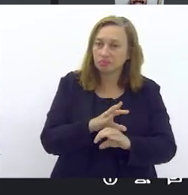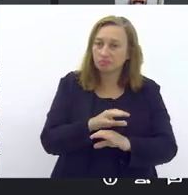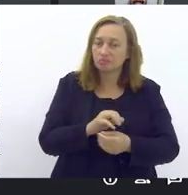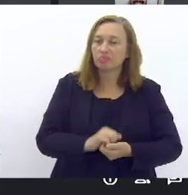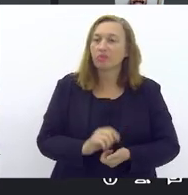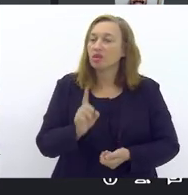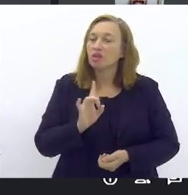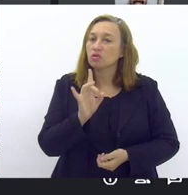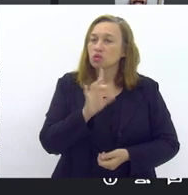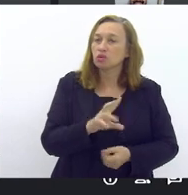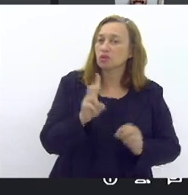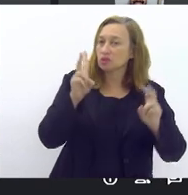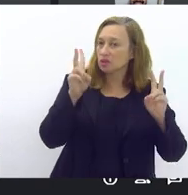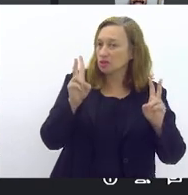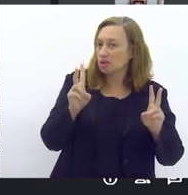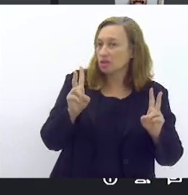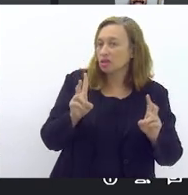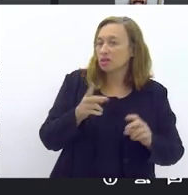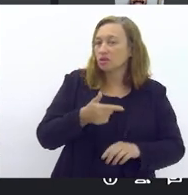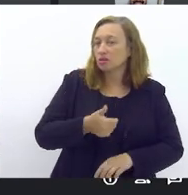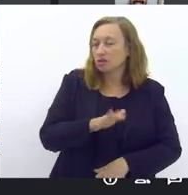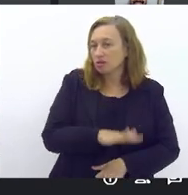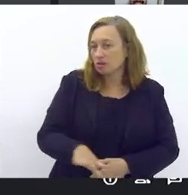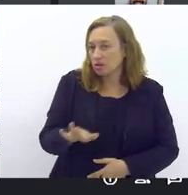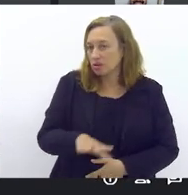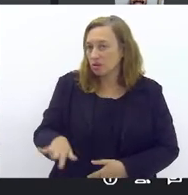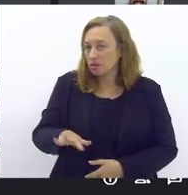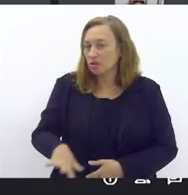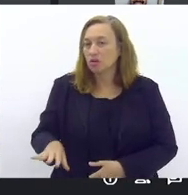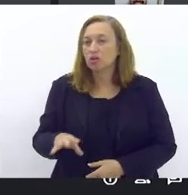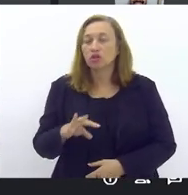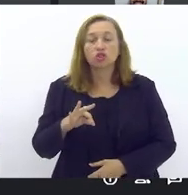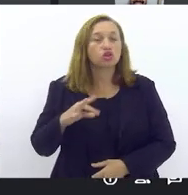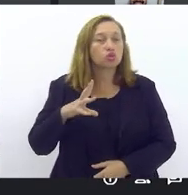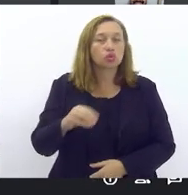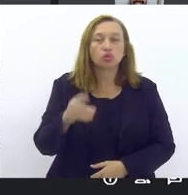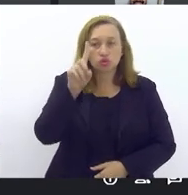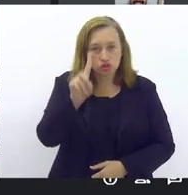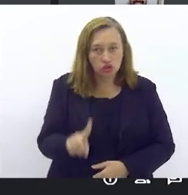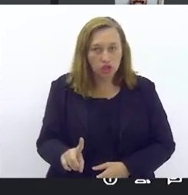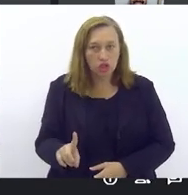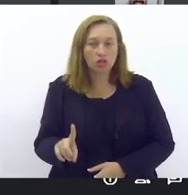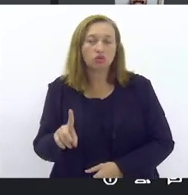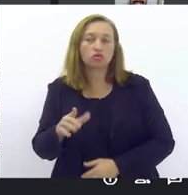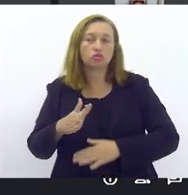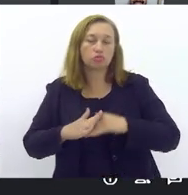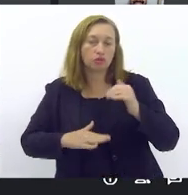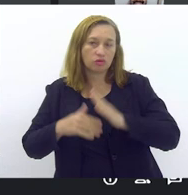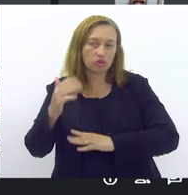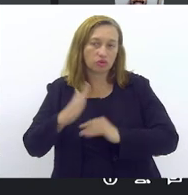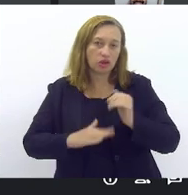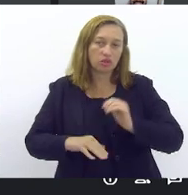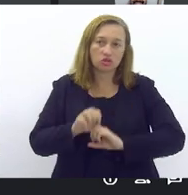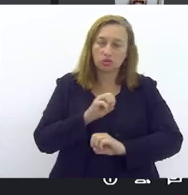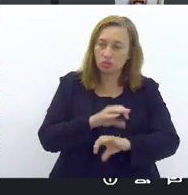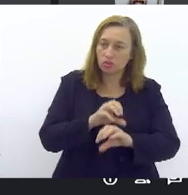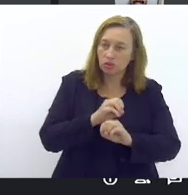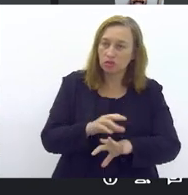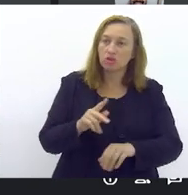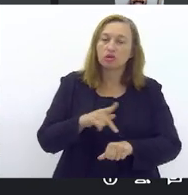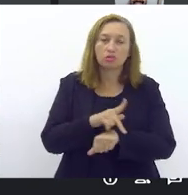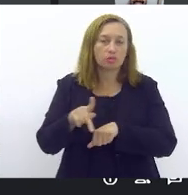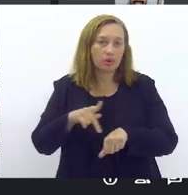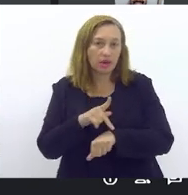não só dessa questão da primeira infância, mas também do piso, de todos os direitos das profissionais da educação do nosso